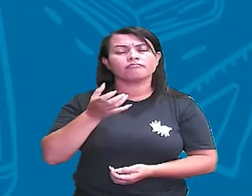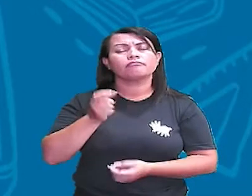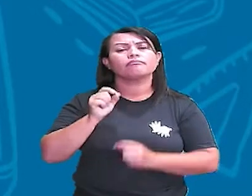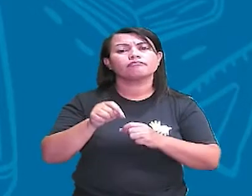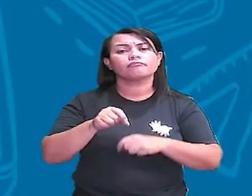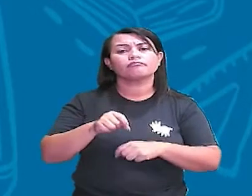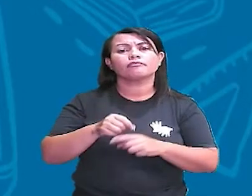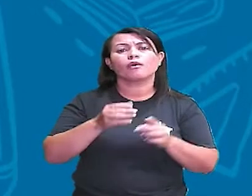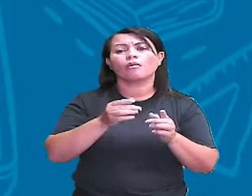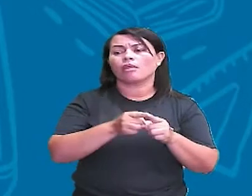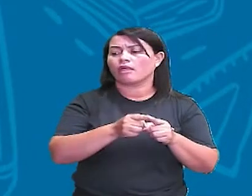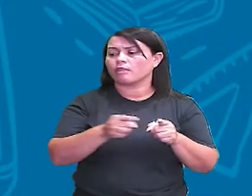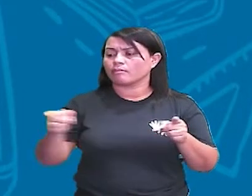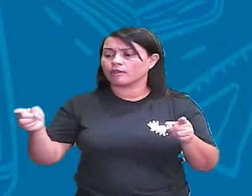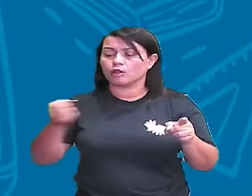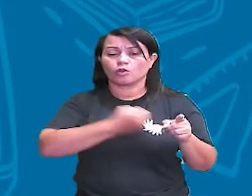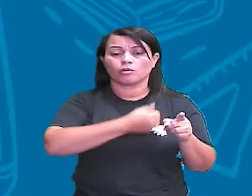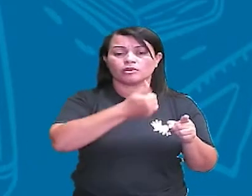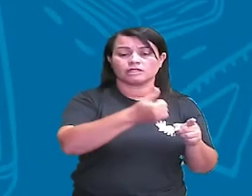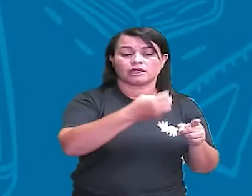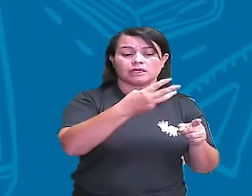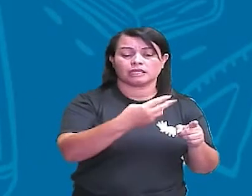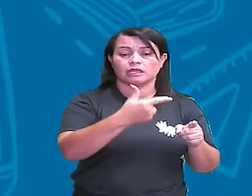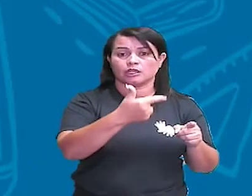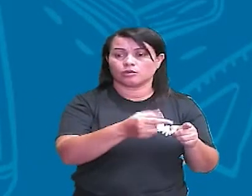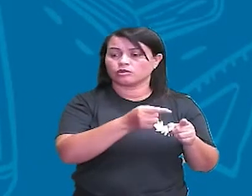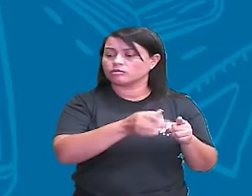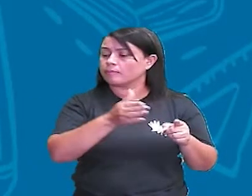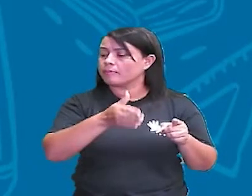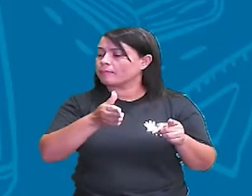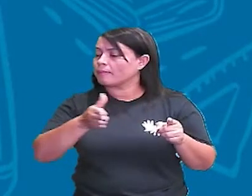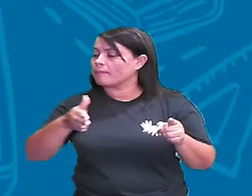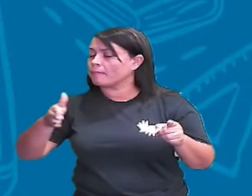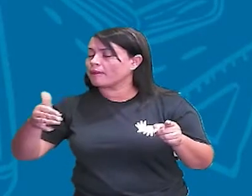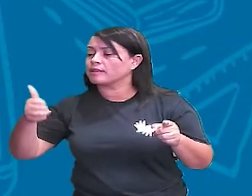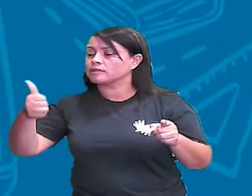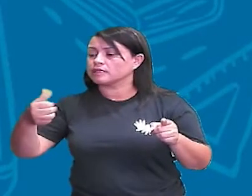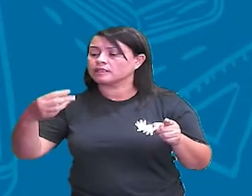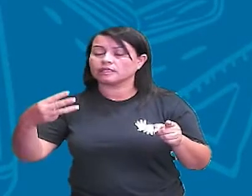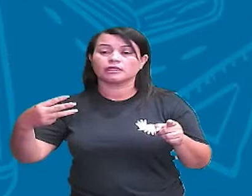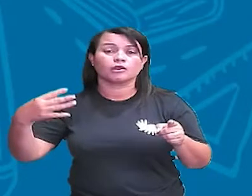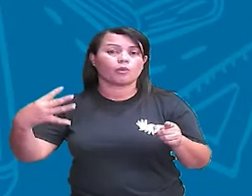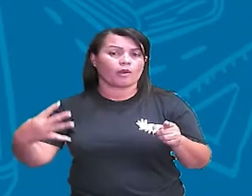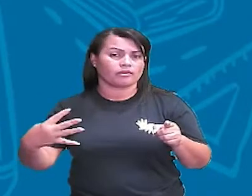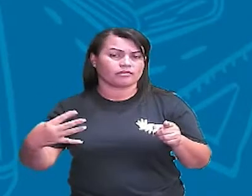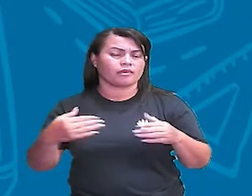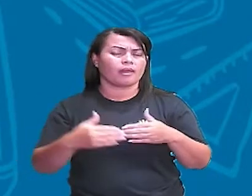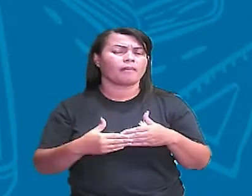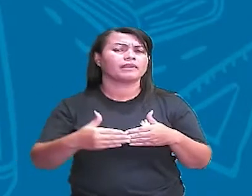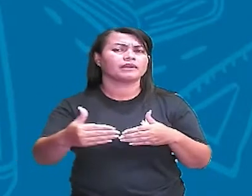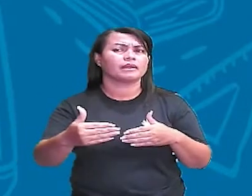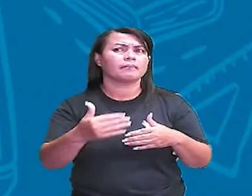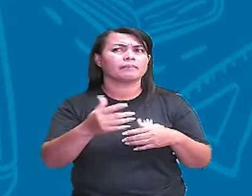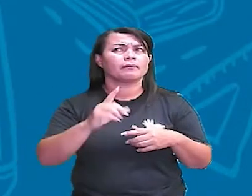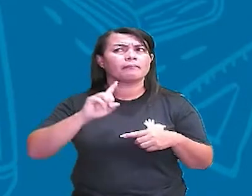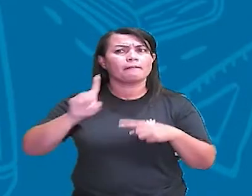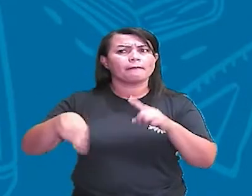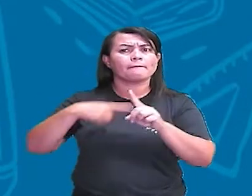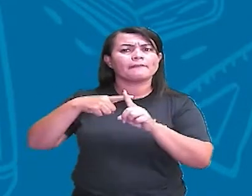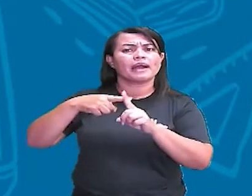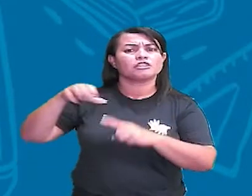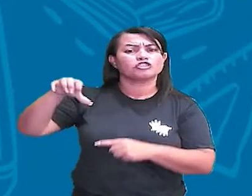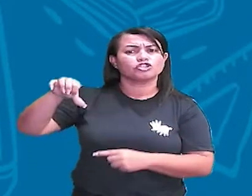número 132 e andou até o número 134. A partir daí, ele andou mais 9